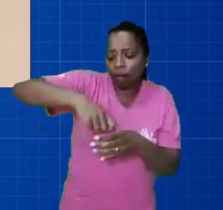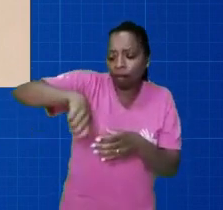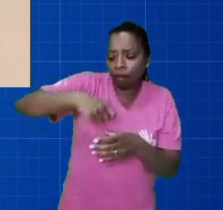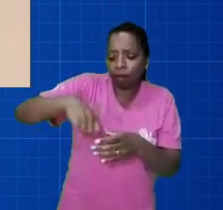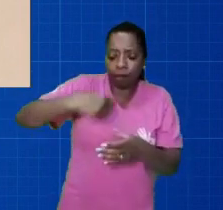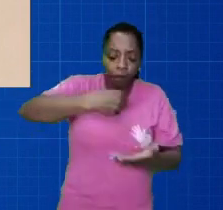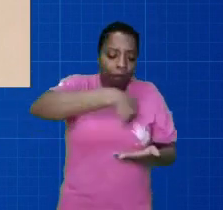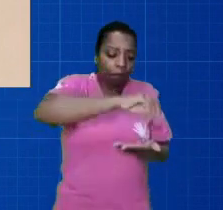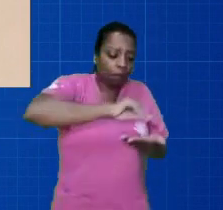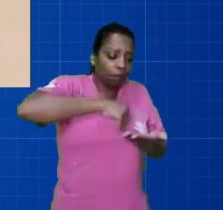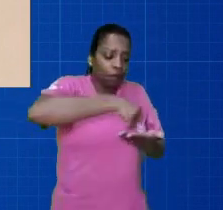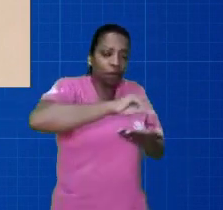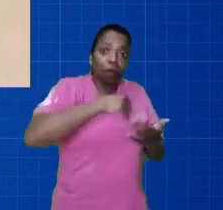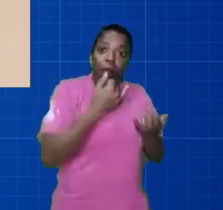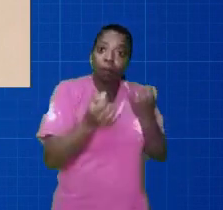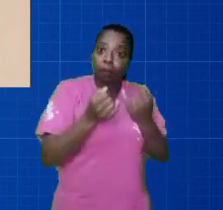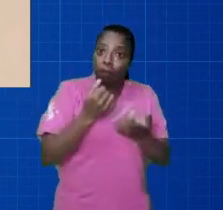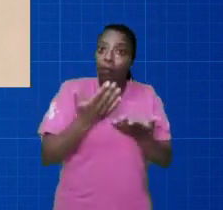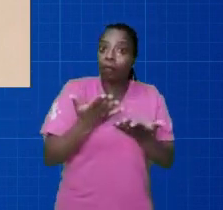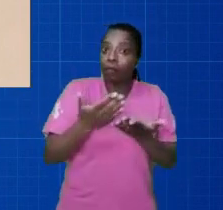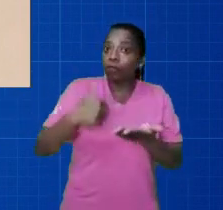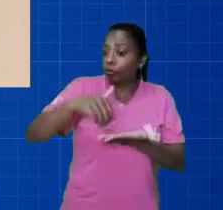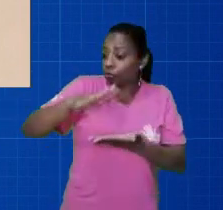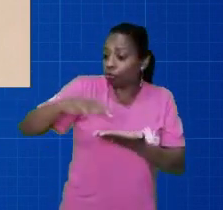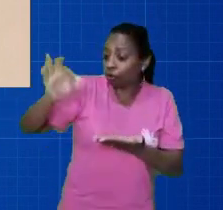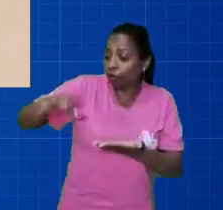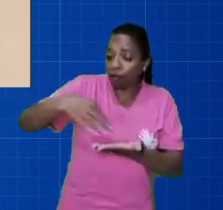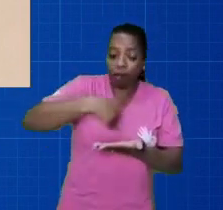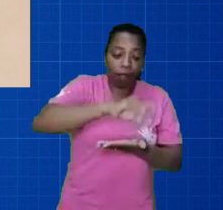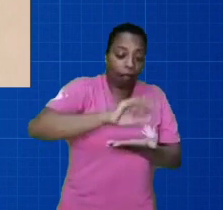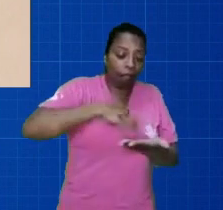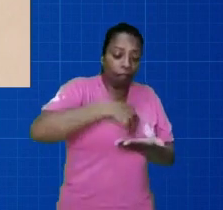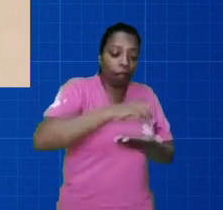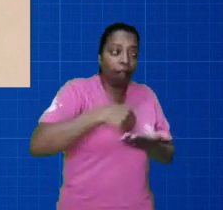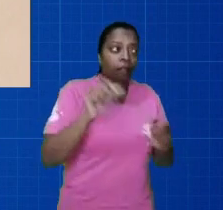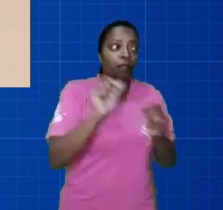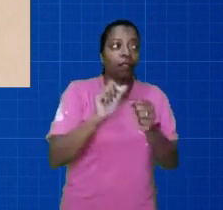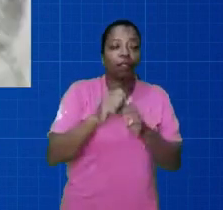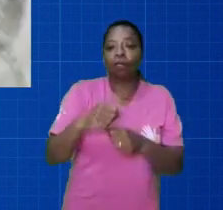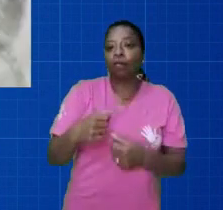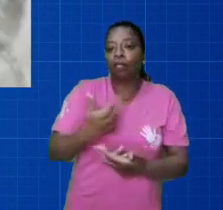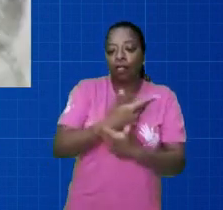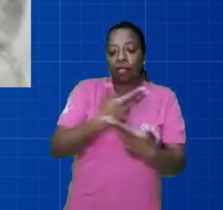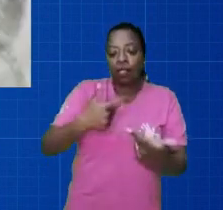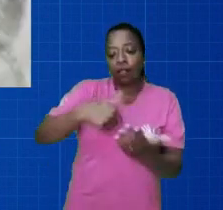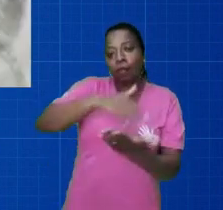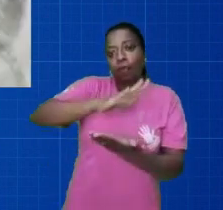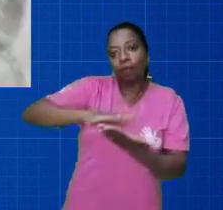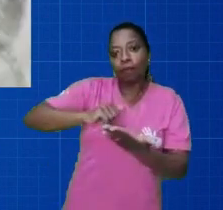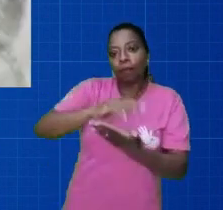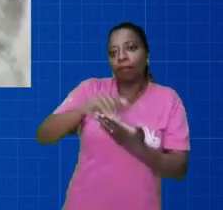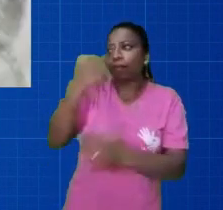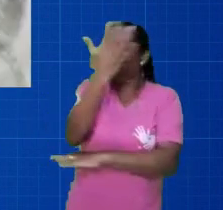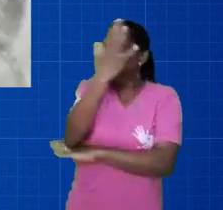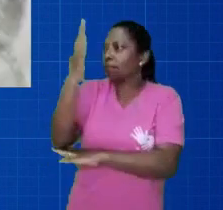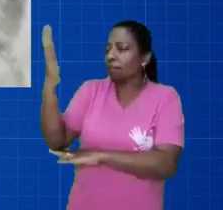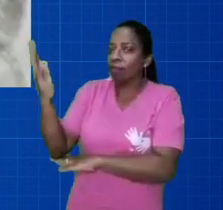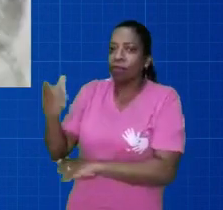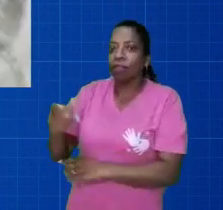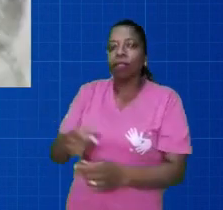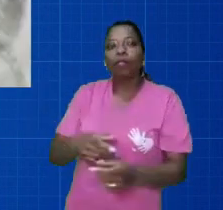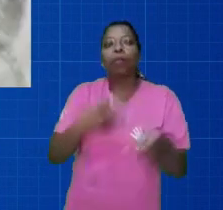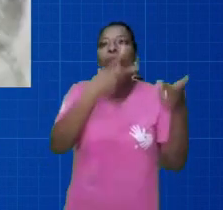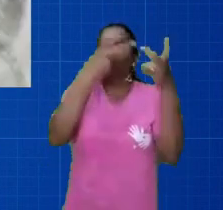creminho de argila parecendo um guache, mas que era um guache natural, fizeram pinturas de elementos da natureza